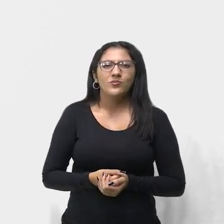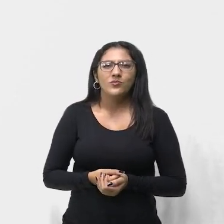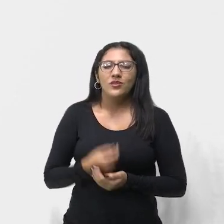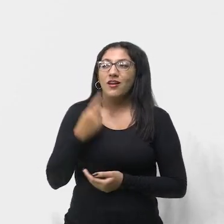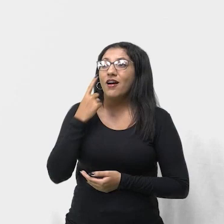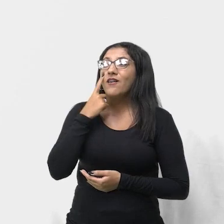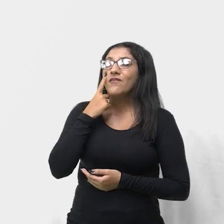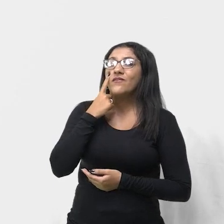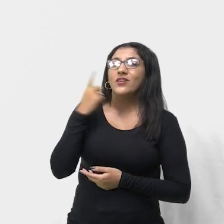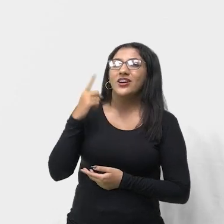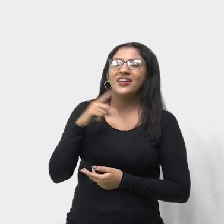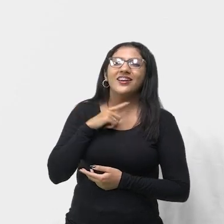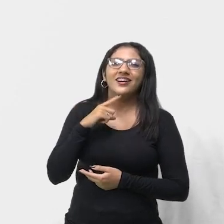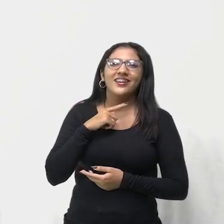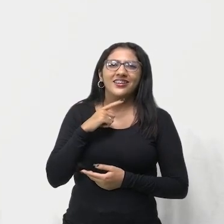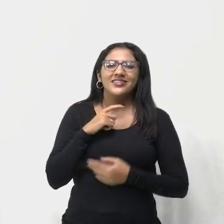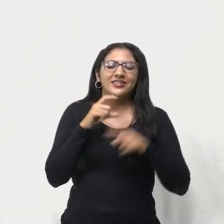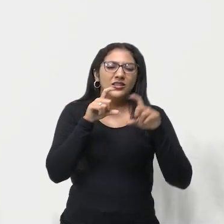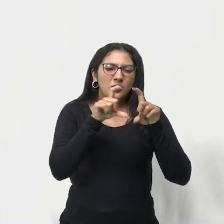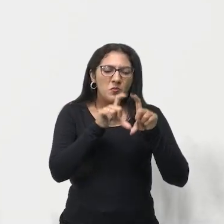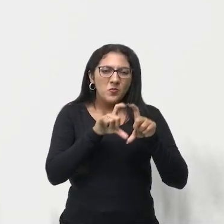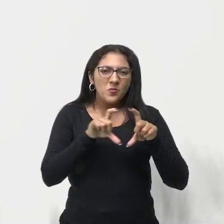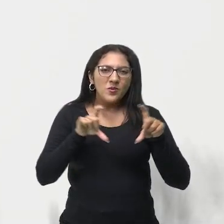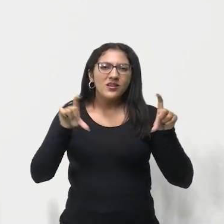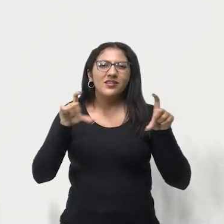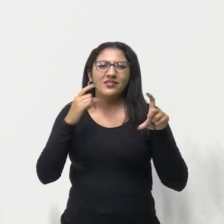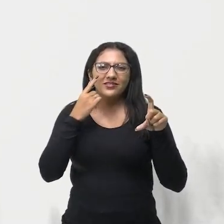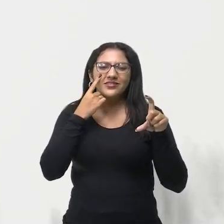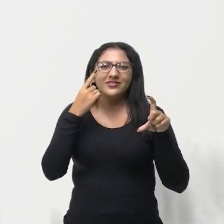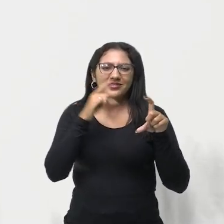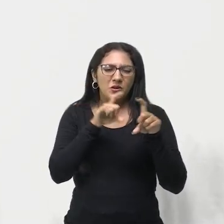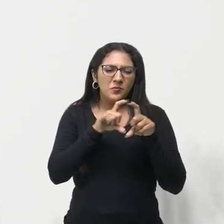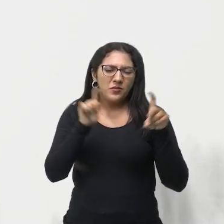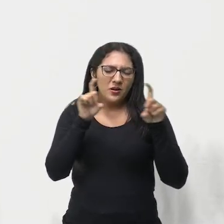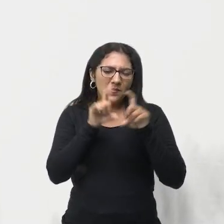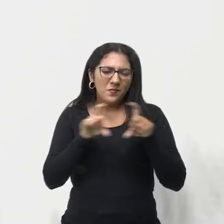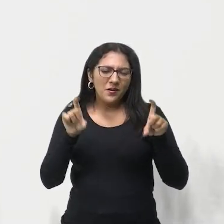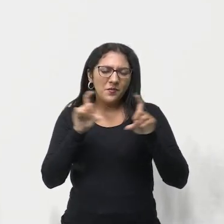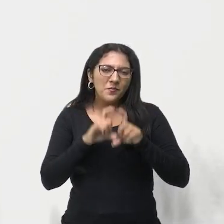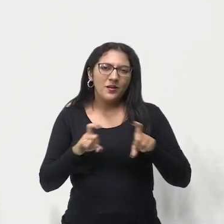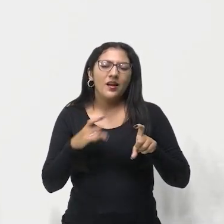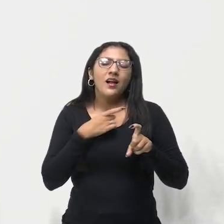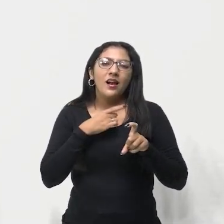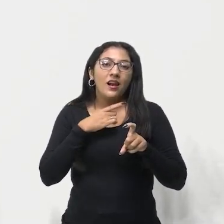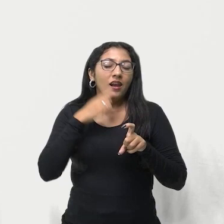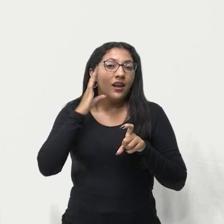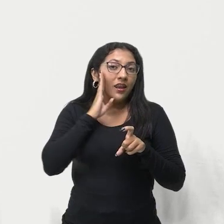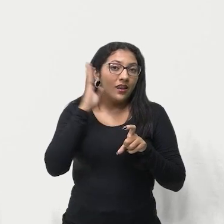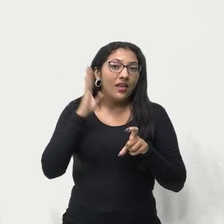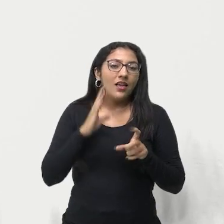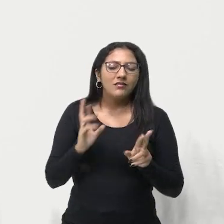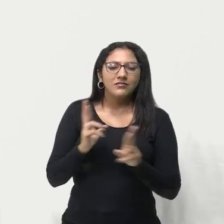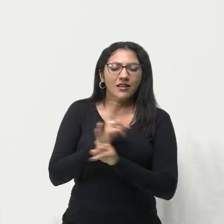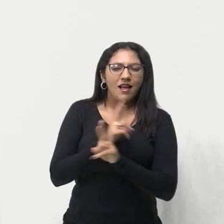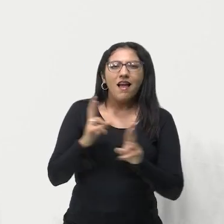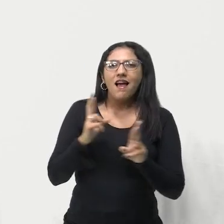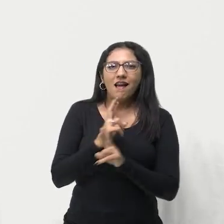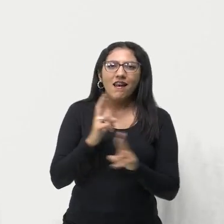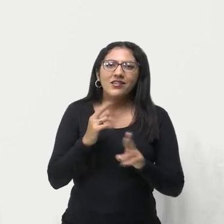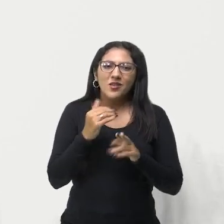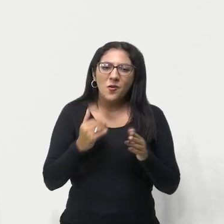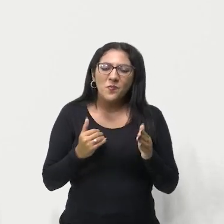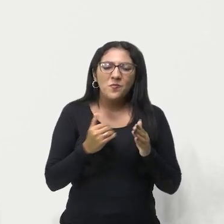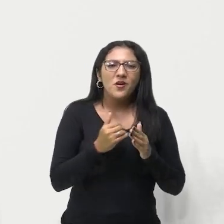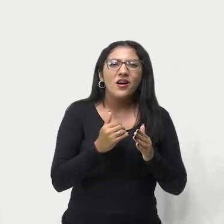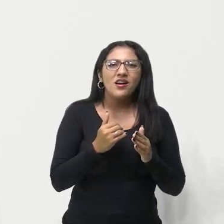olhem aqui, toda essa estrofe e esses versos estão justamente